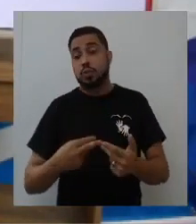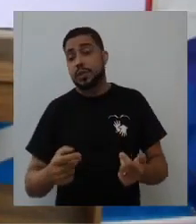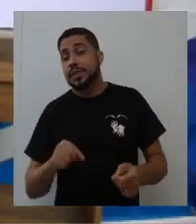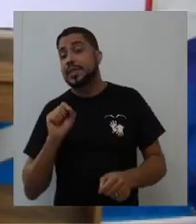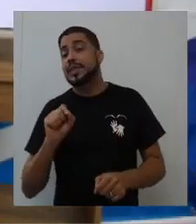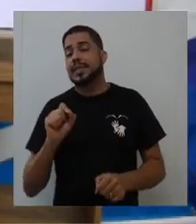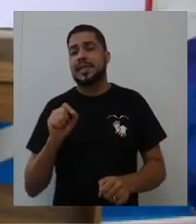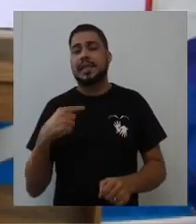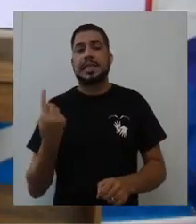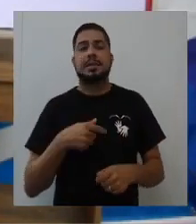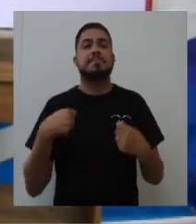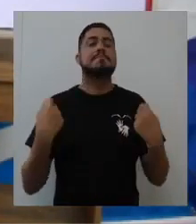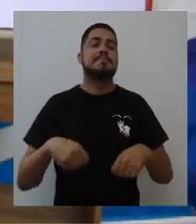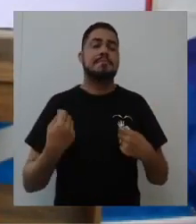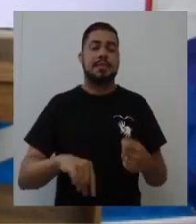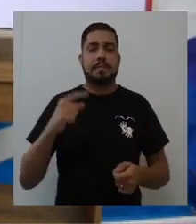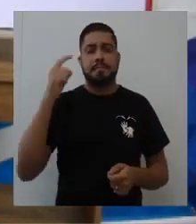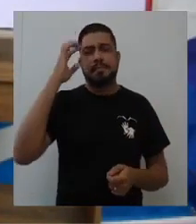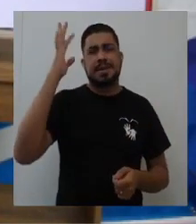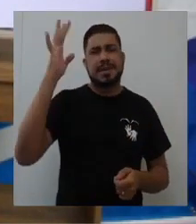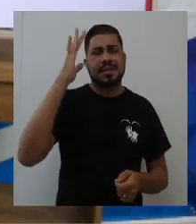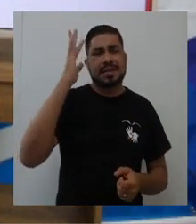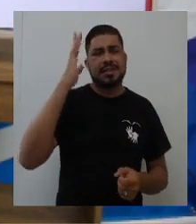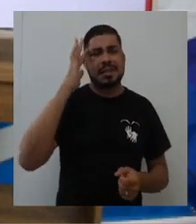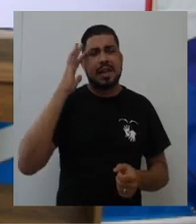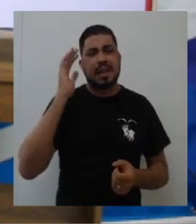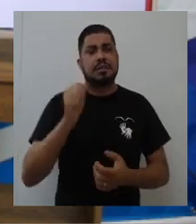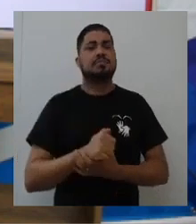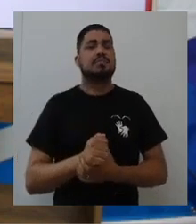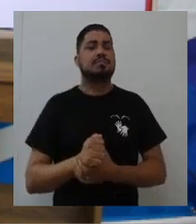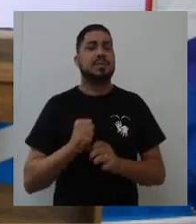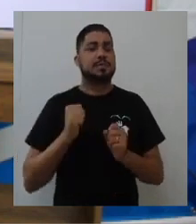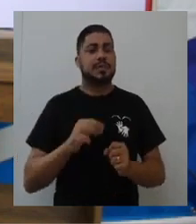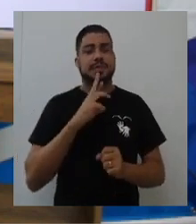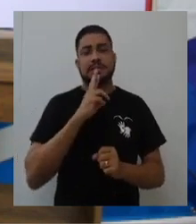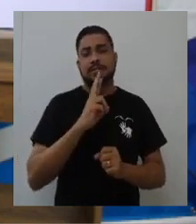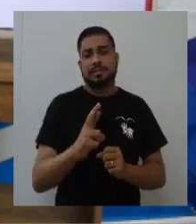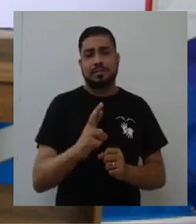tem que pensar, voltar, raciocinar para poder responder.